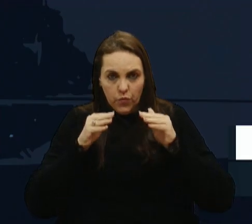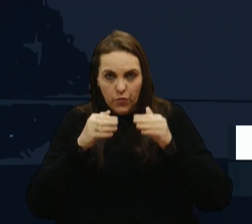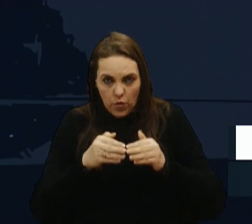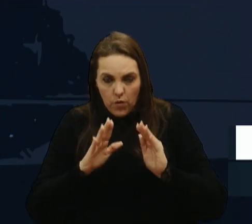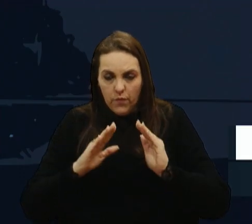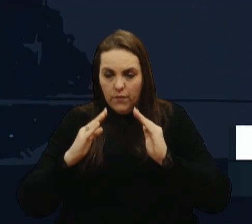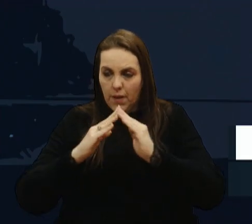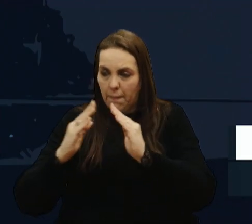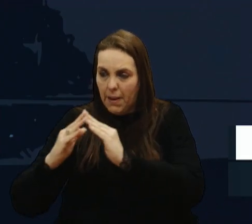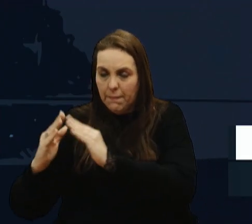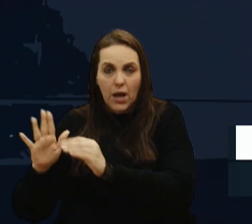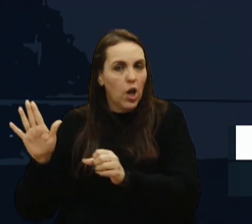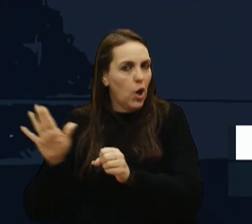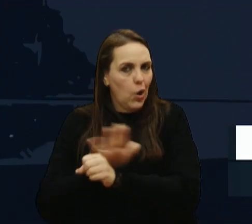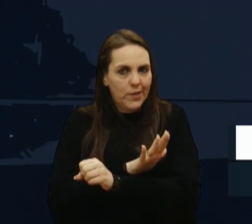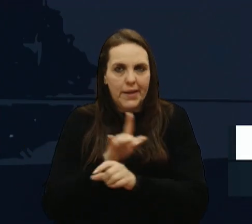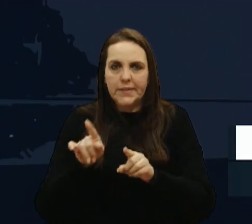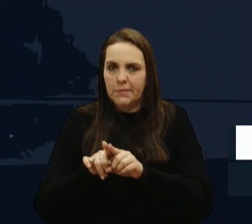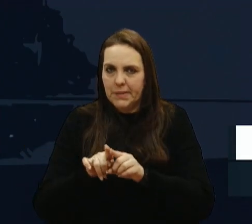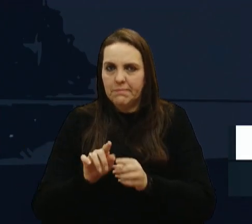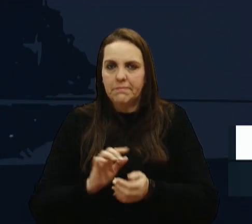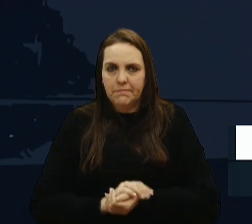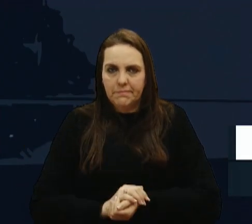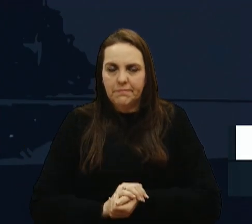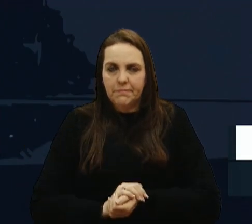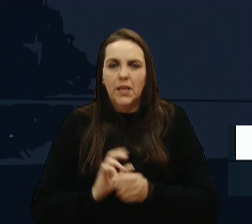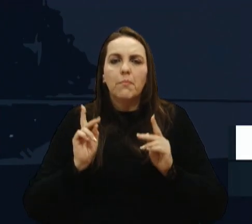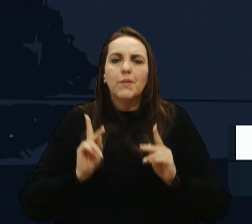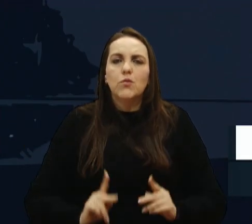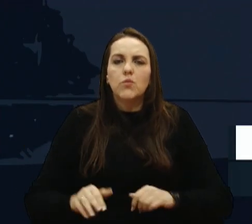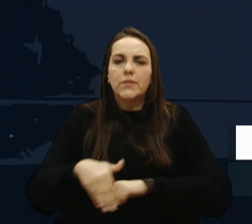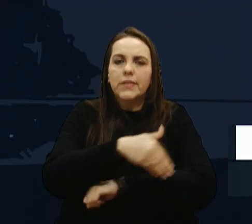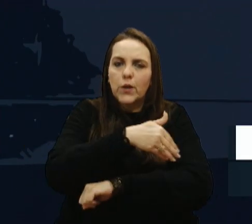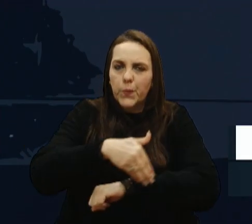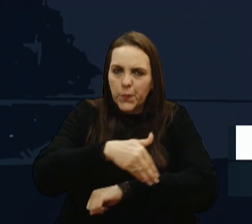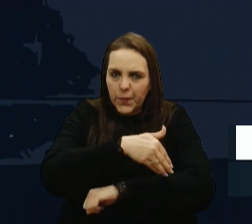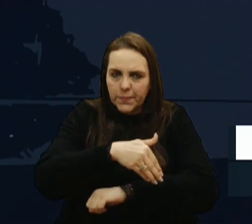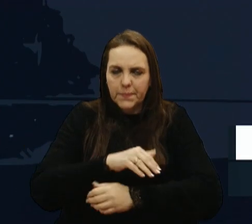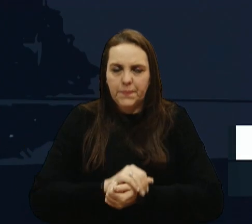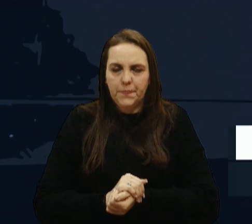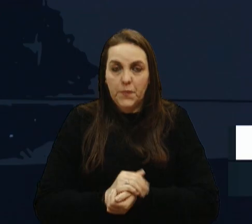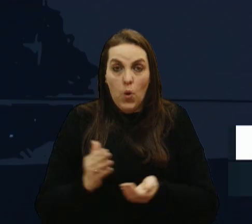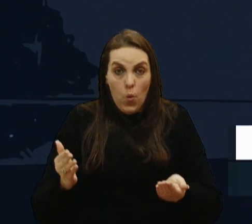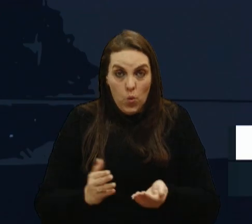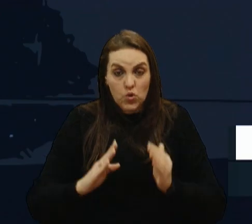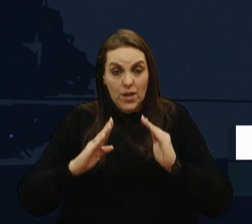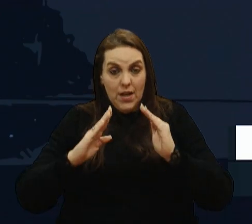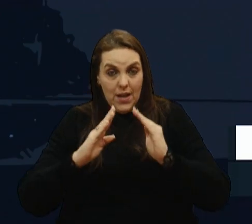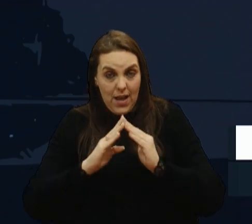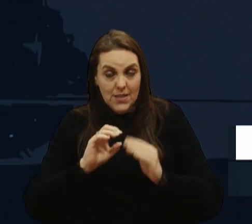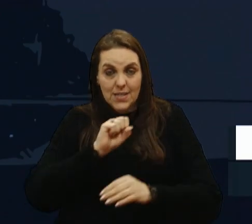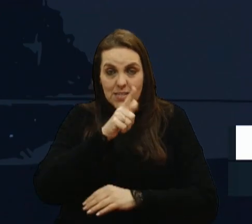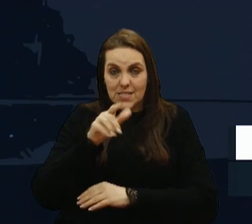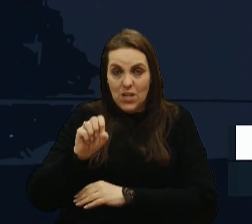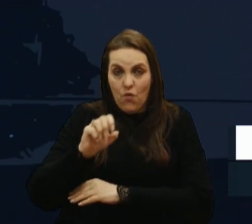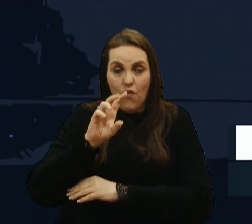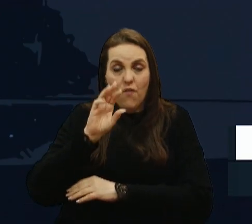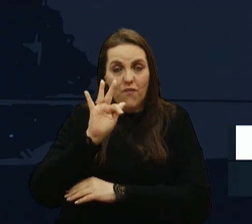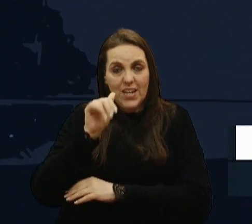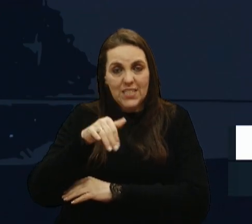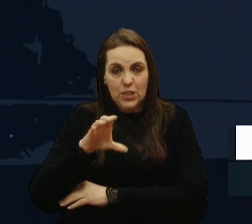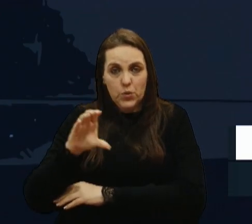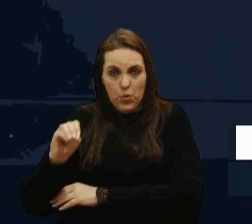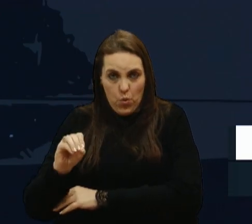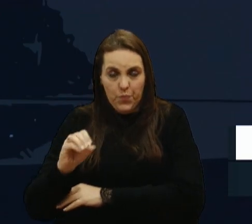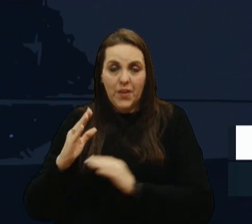3 residências lotadas. Situação de rua. Hoje, pela Casa São Francisco, pela Bom Samaritano e pelo Paz